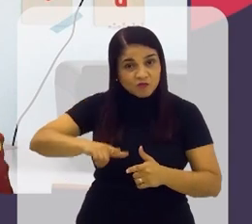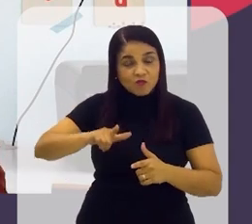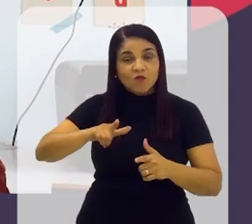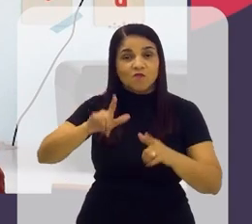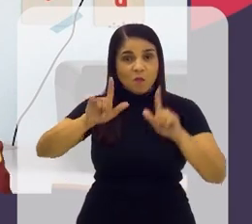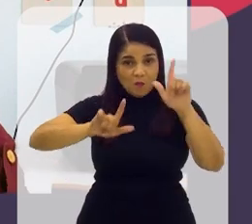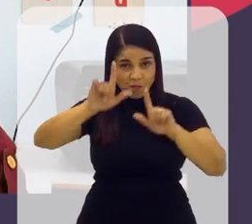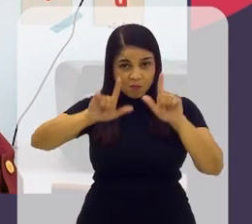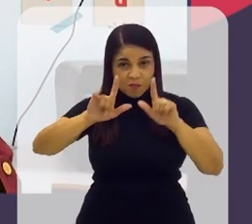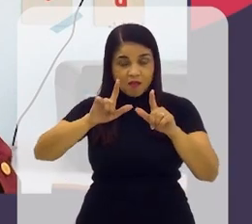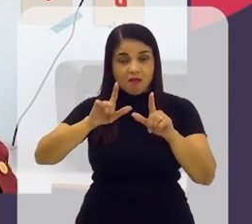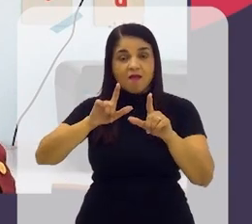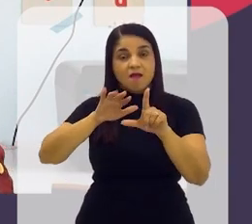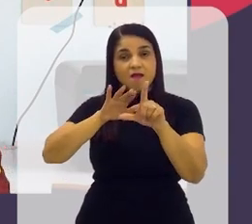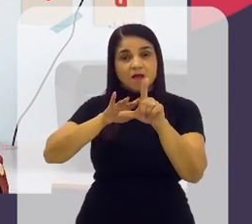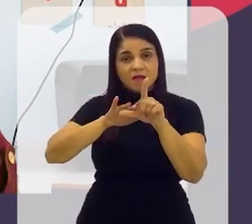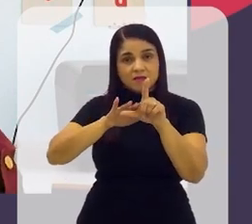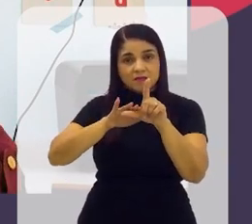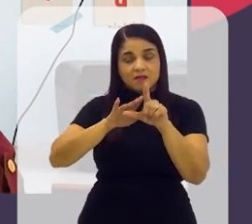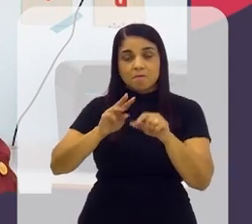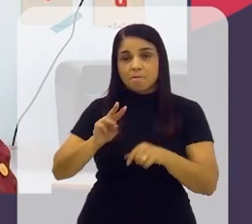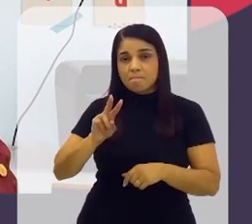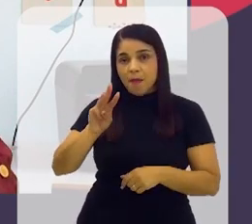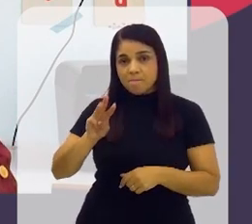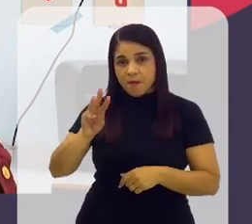quiser rever esse programa, você pode